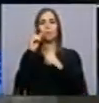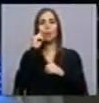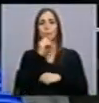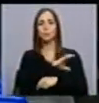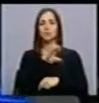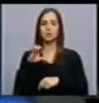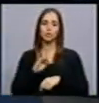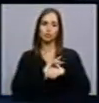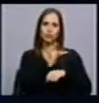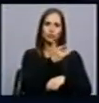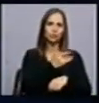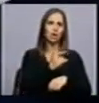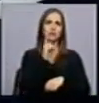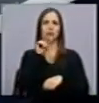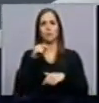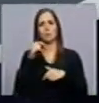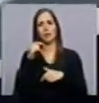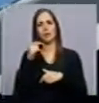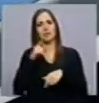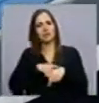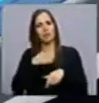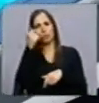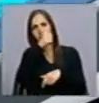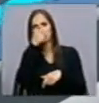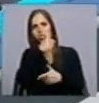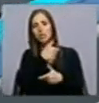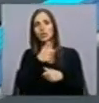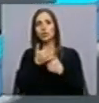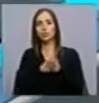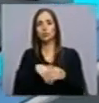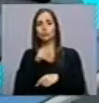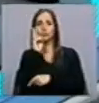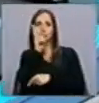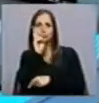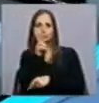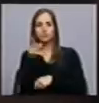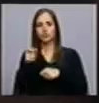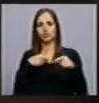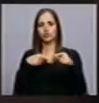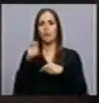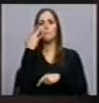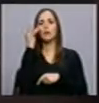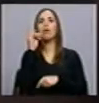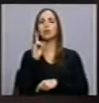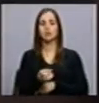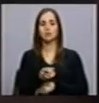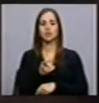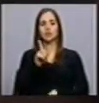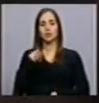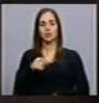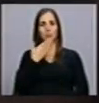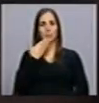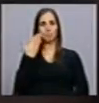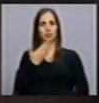amadores e profissionais de todo o mundo que registassem o brilho desta estrela. E desta vez pediram também que